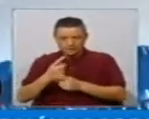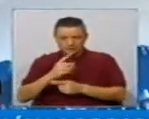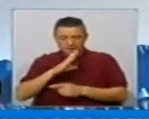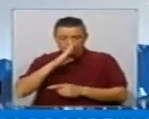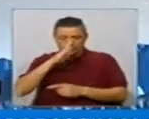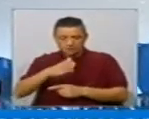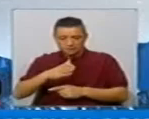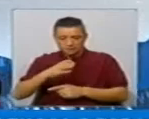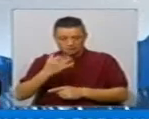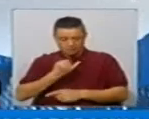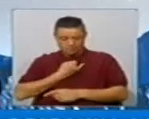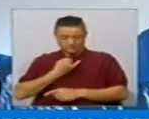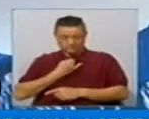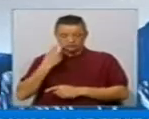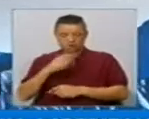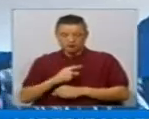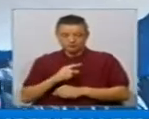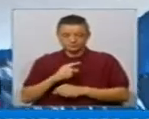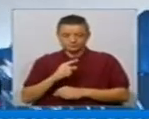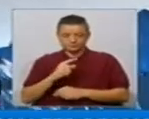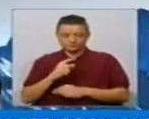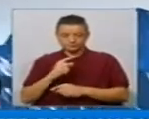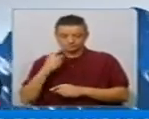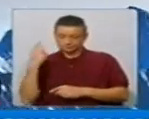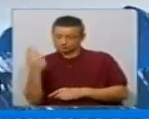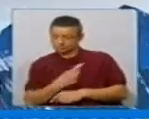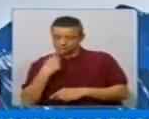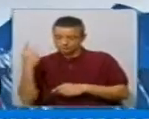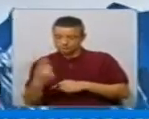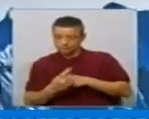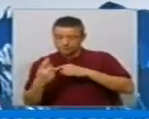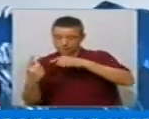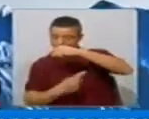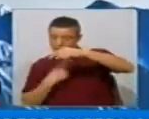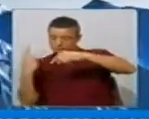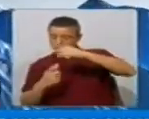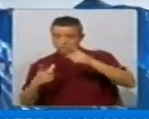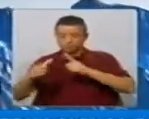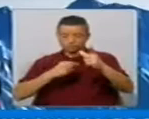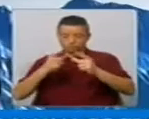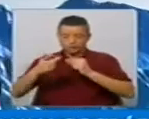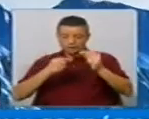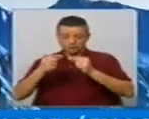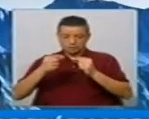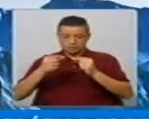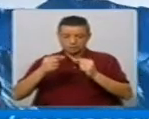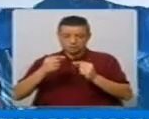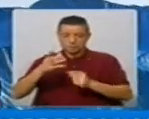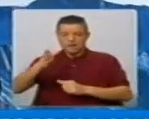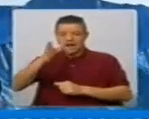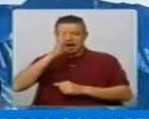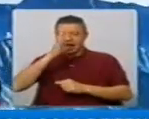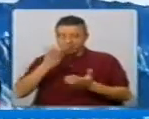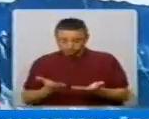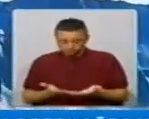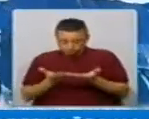aquelas zonas que nós identificamos que à volta das estrelas poderá existir, se houver um planeta nessas zonas, água à superfície